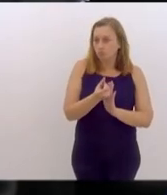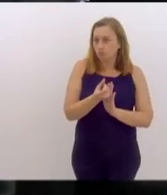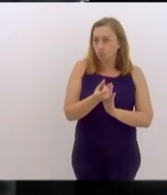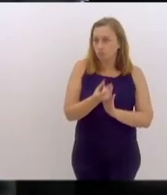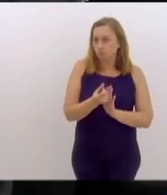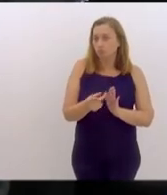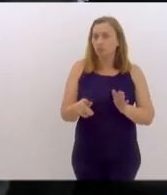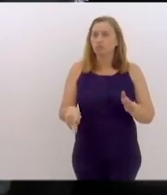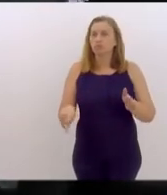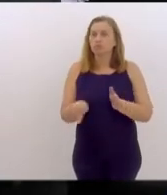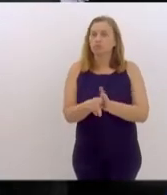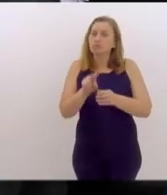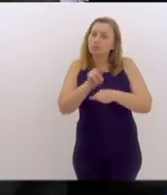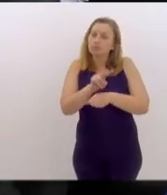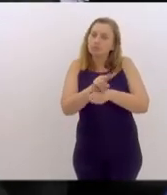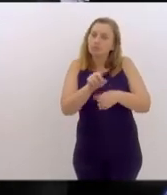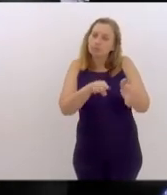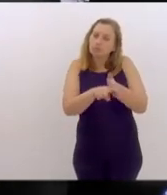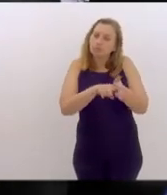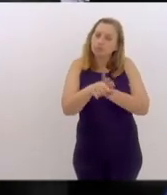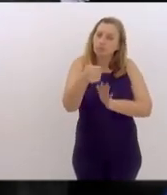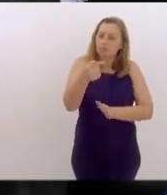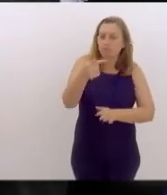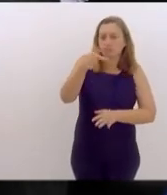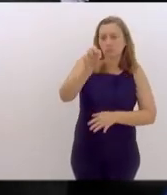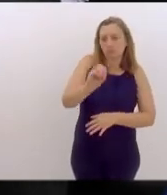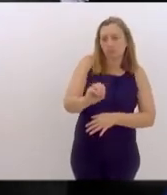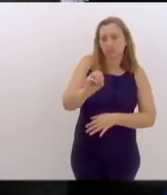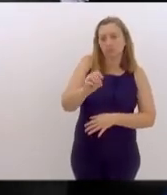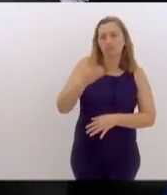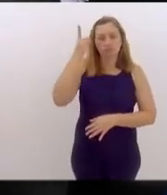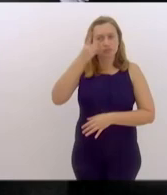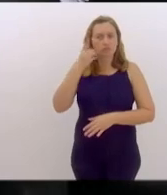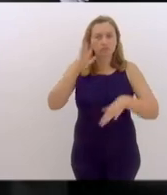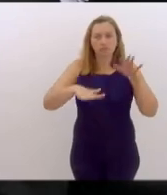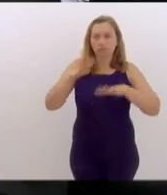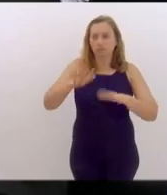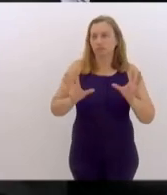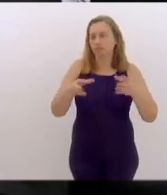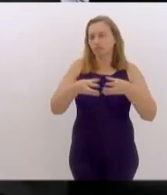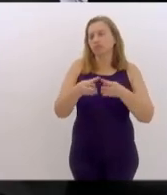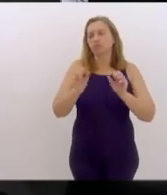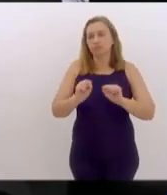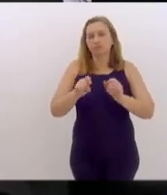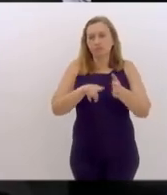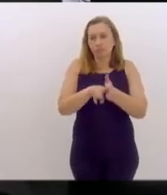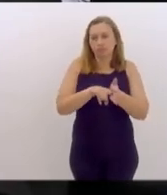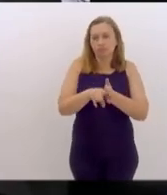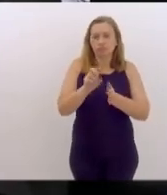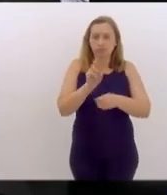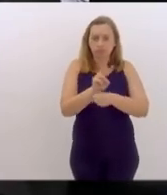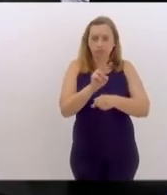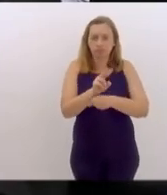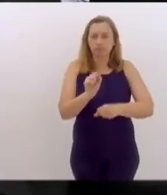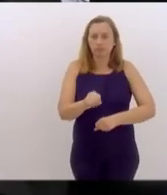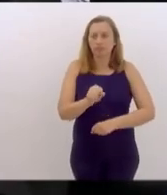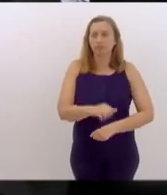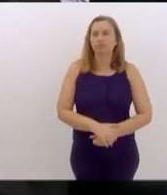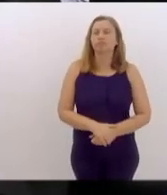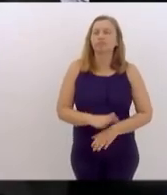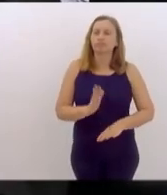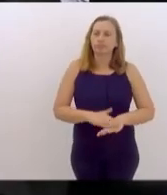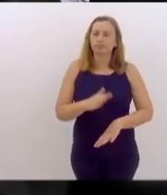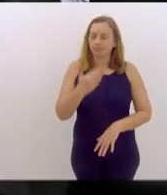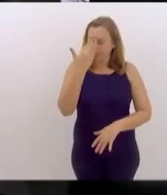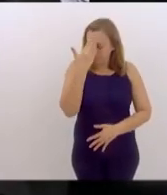dever de fiscalização dos 70 parlamentares Independente de comissão Isso poderá ser fiscalizado só e